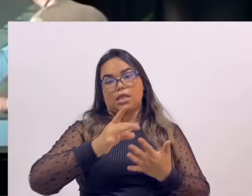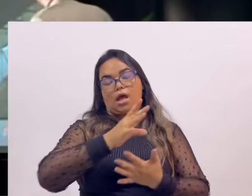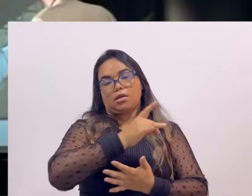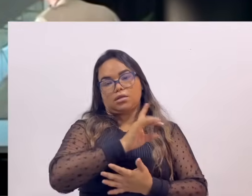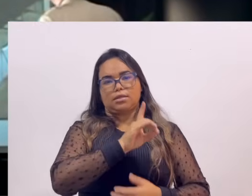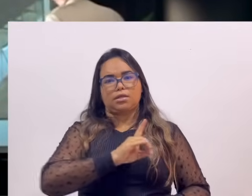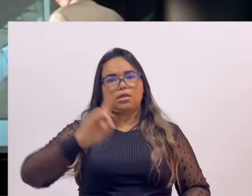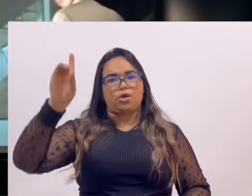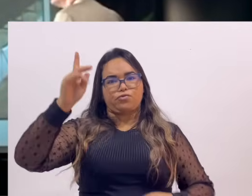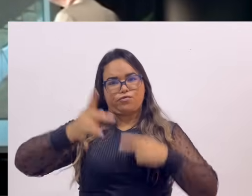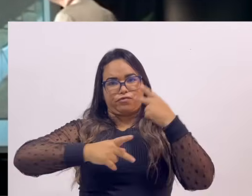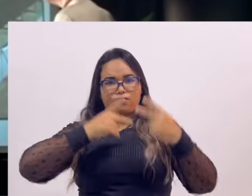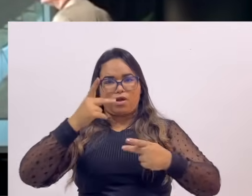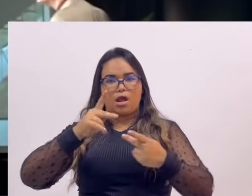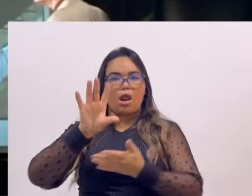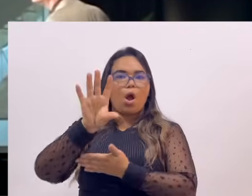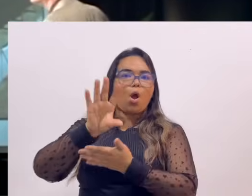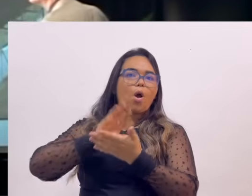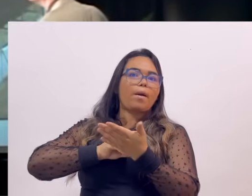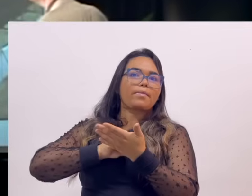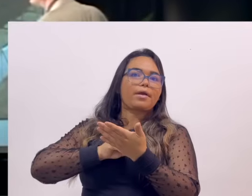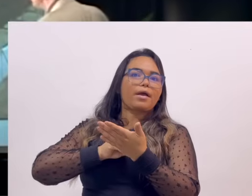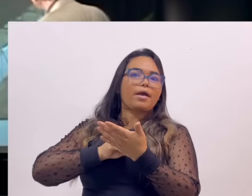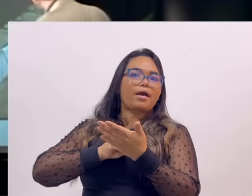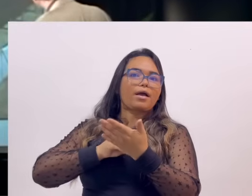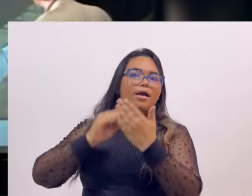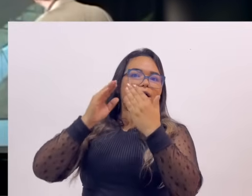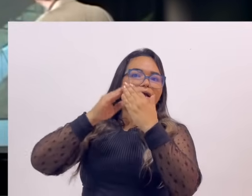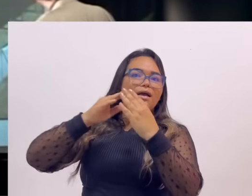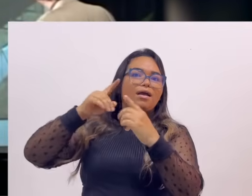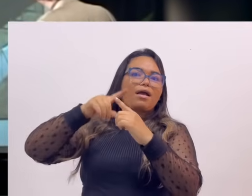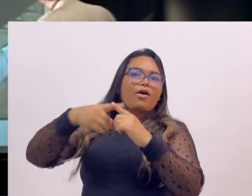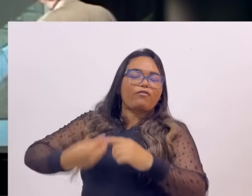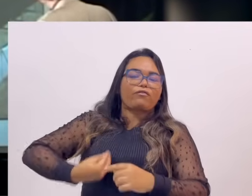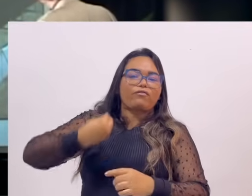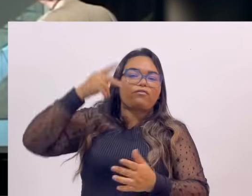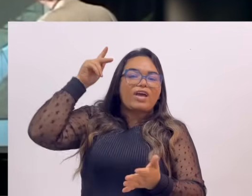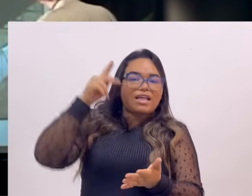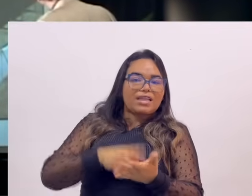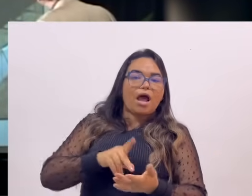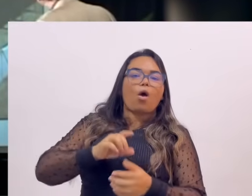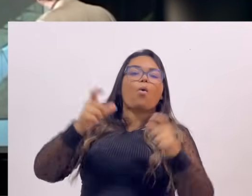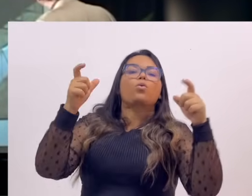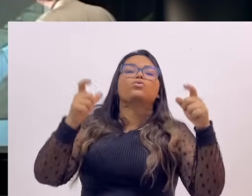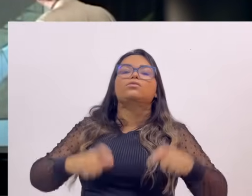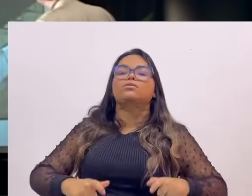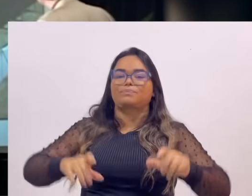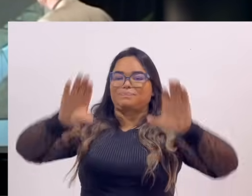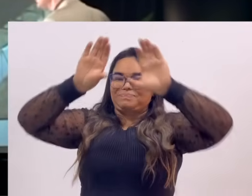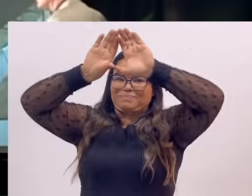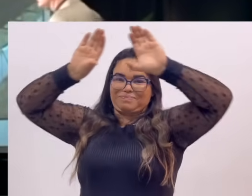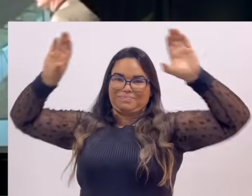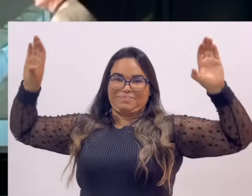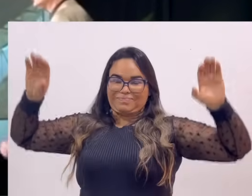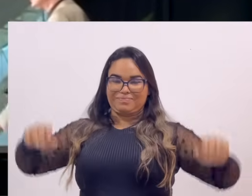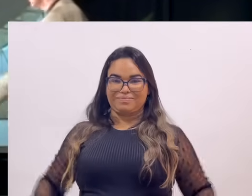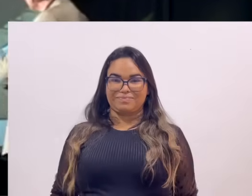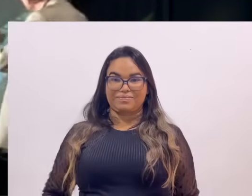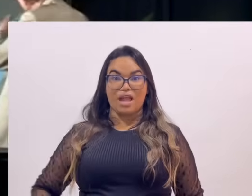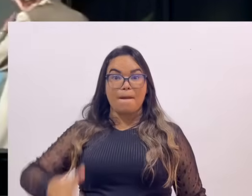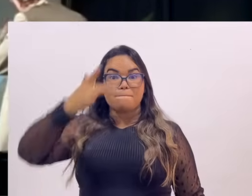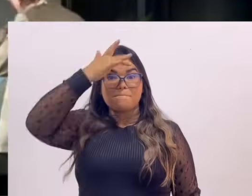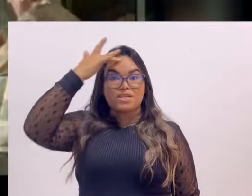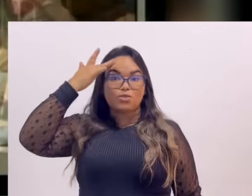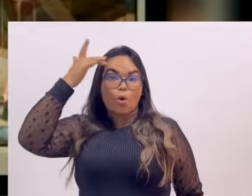uma cópia do tabernáculo de um templo que existe no céu. E ele diz, a quem vencer eu farei